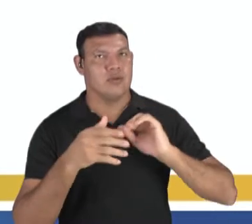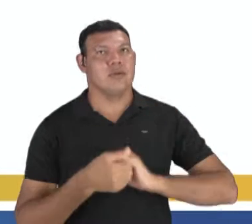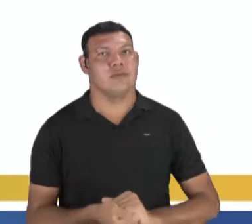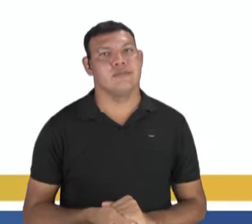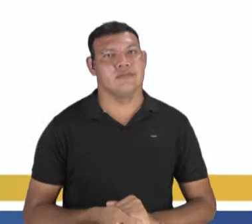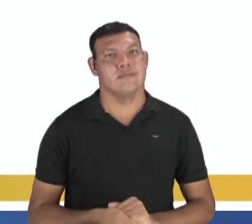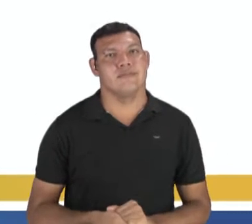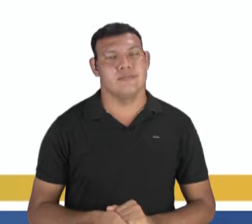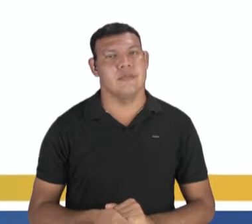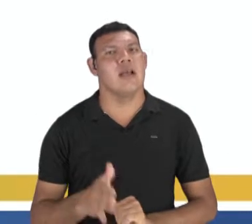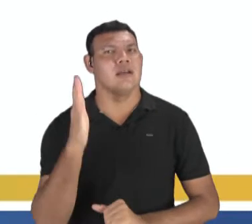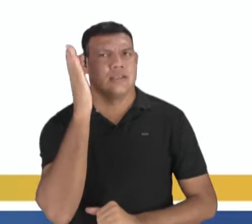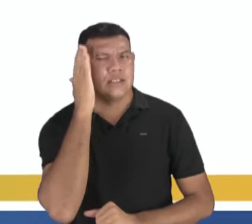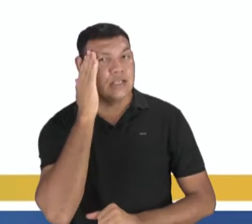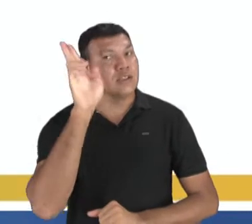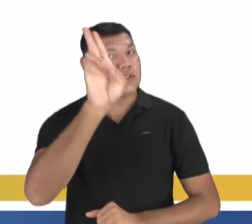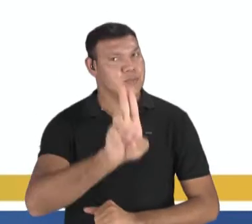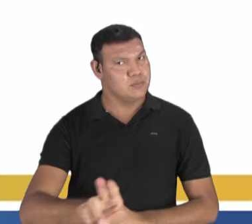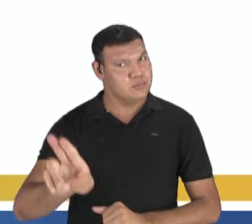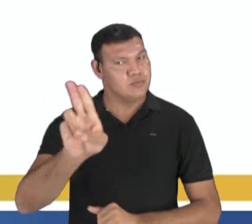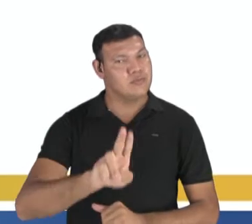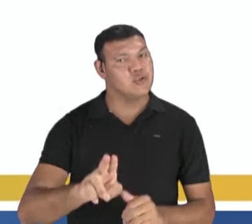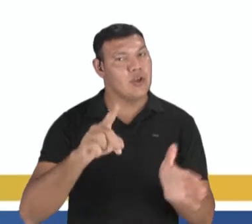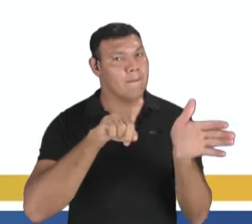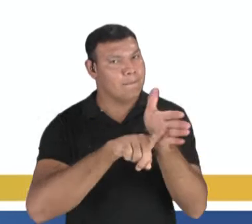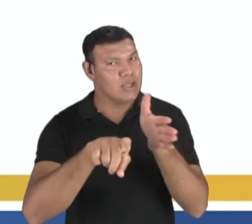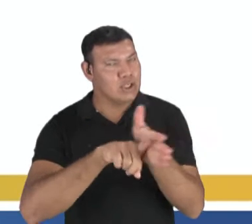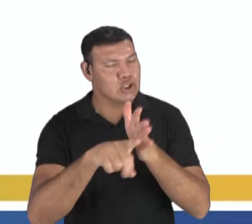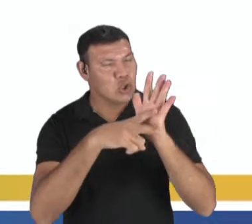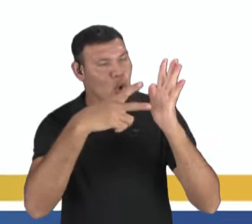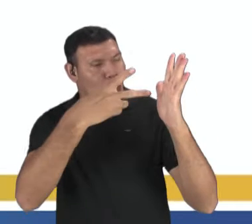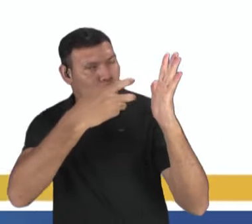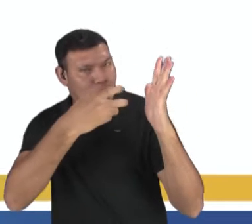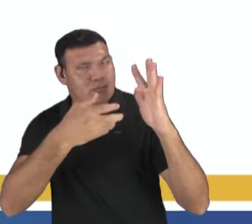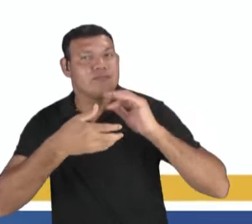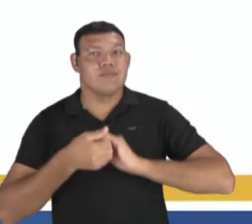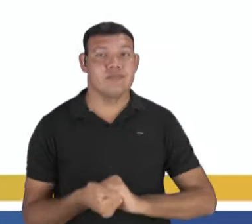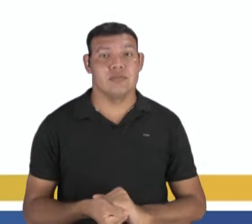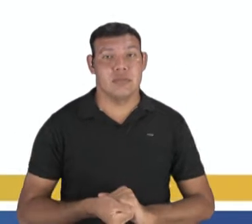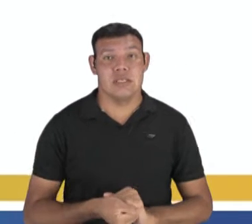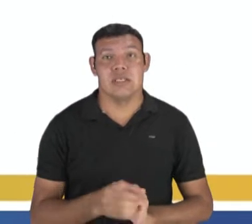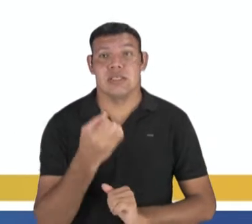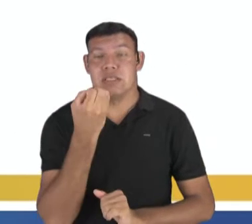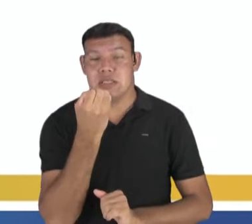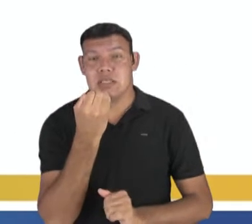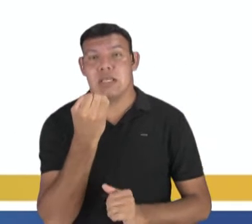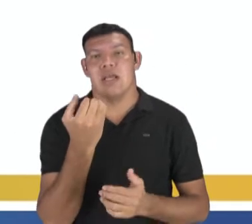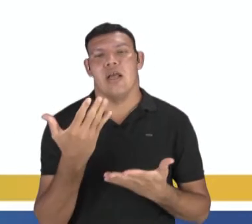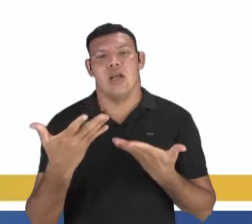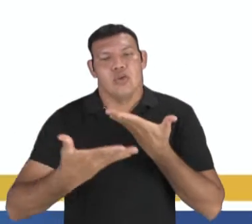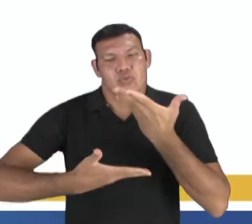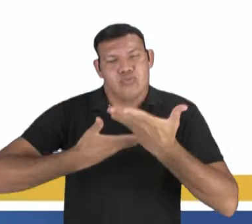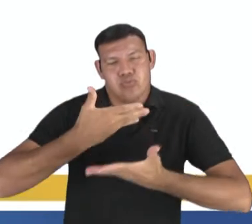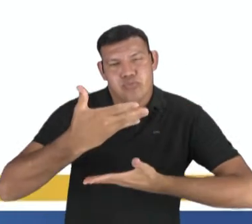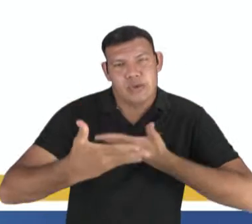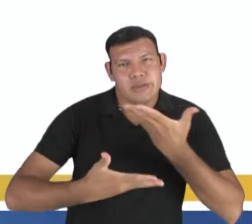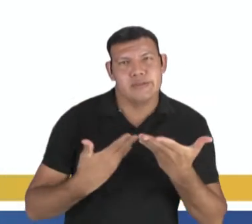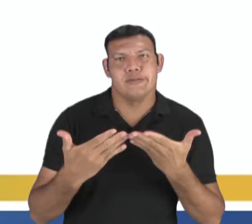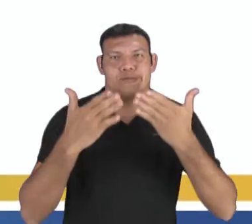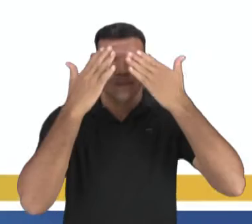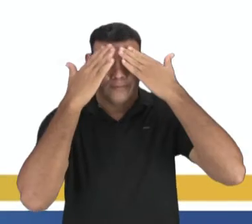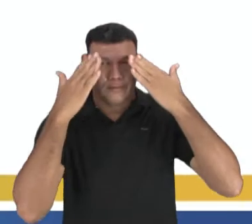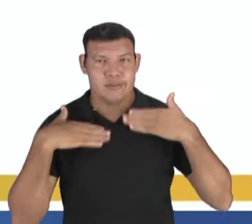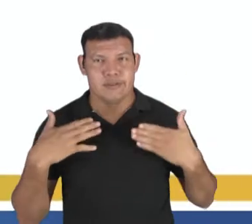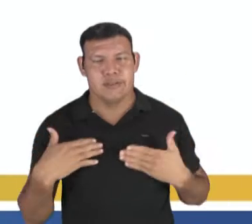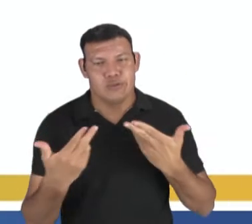claro, se souber aplicar, né, na questão, interpretar a questão. Sempre que houver uma interação entre dois corpos, né, sendo que ao menos